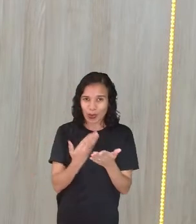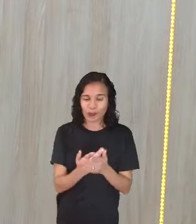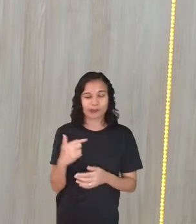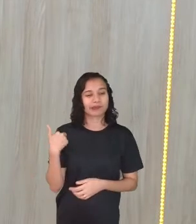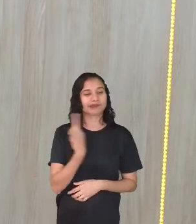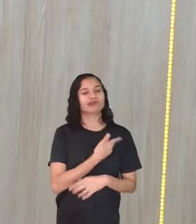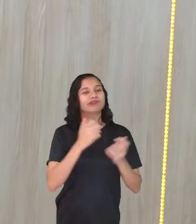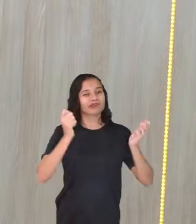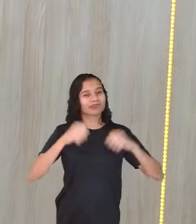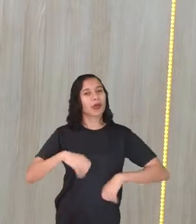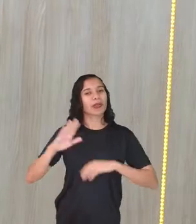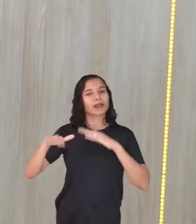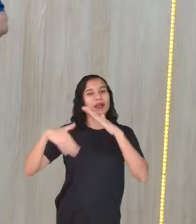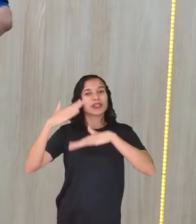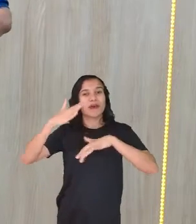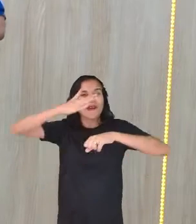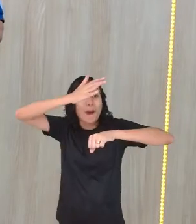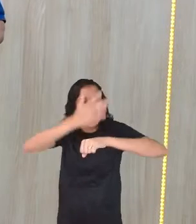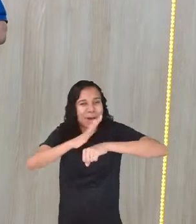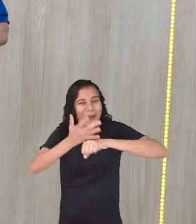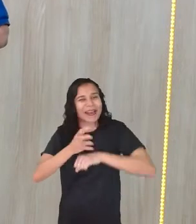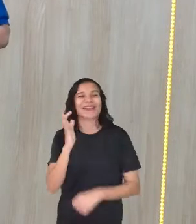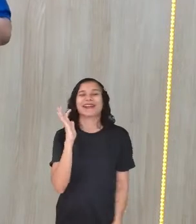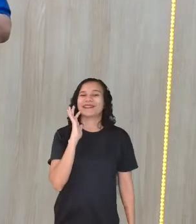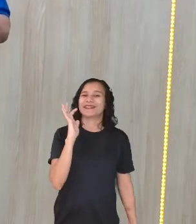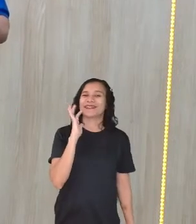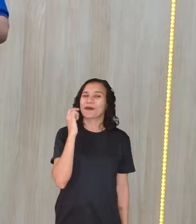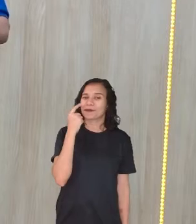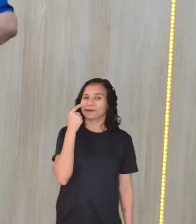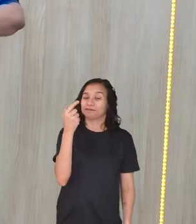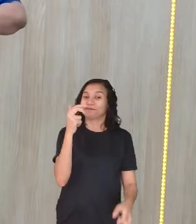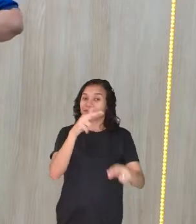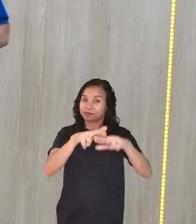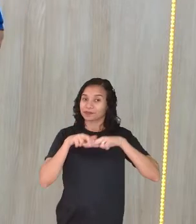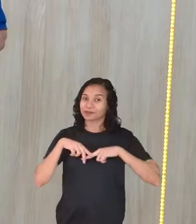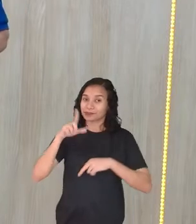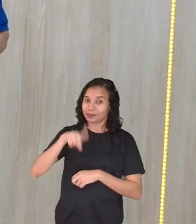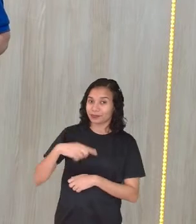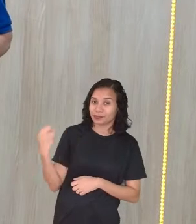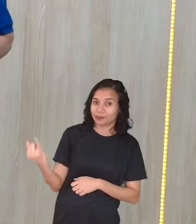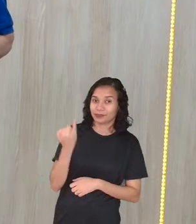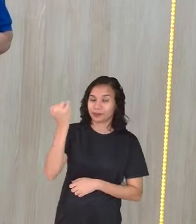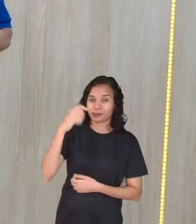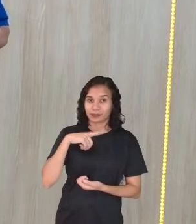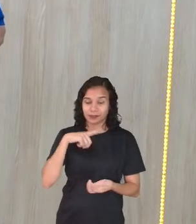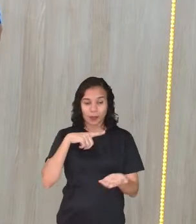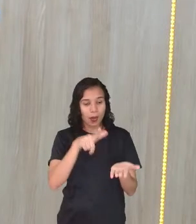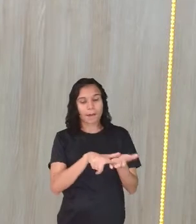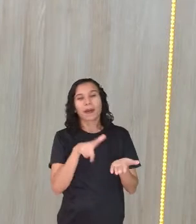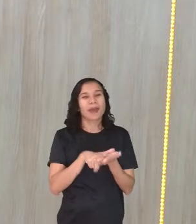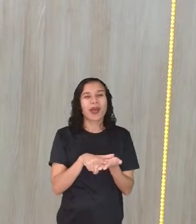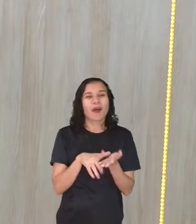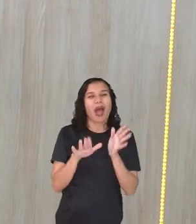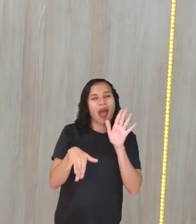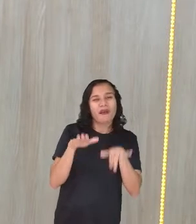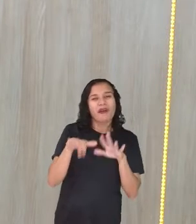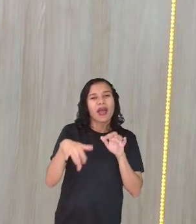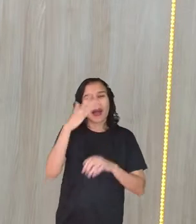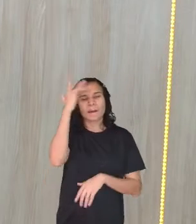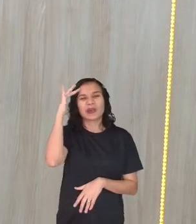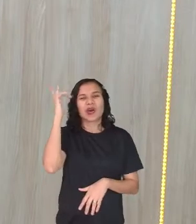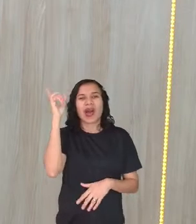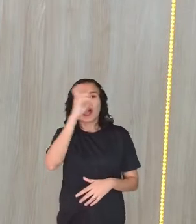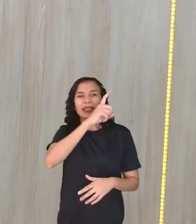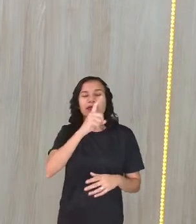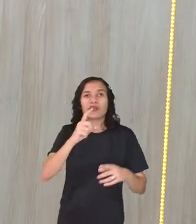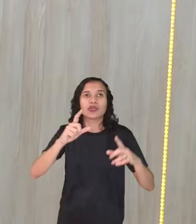poder desenvolver aí um mão na massa bem legal. Para isso, é importante estar com papel, porque às vezes tem gente que tem dificuldade de